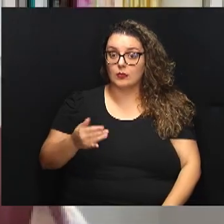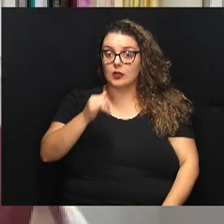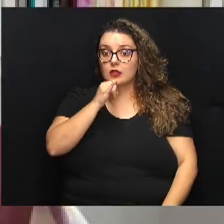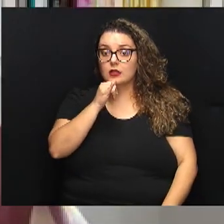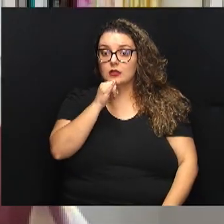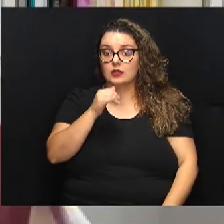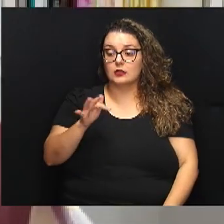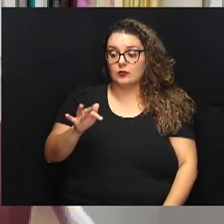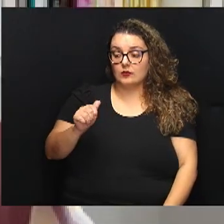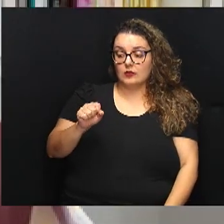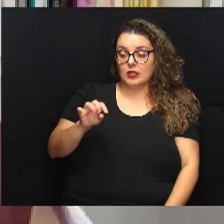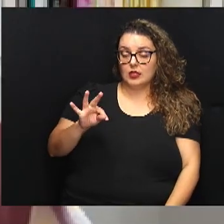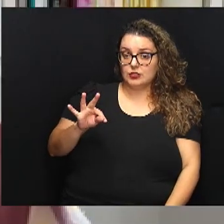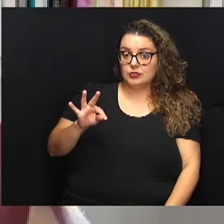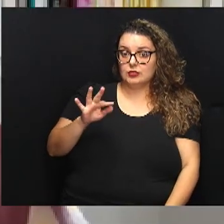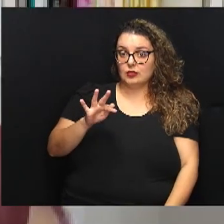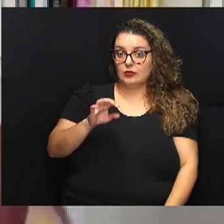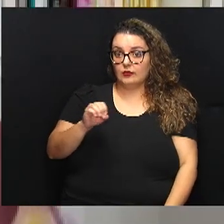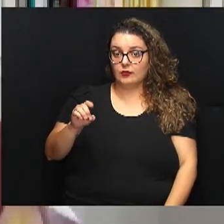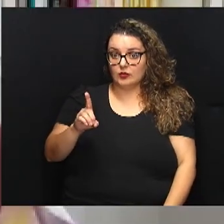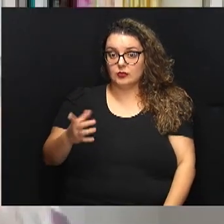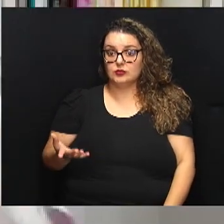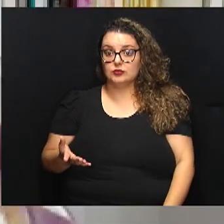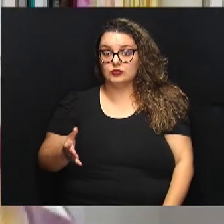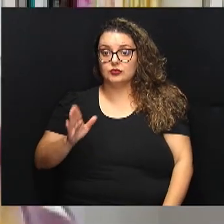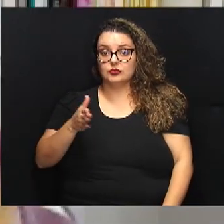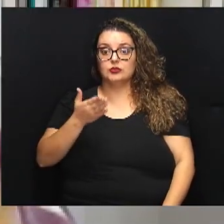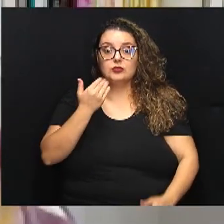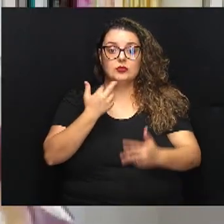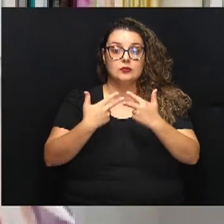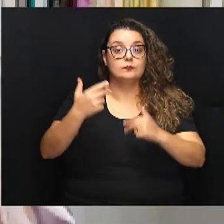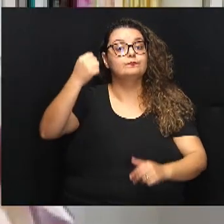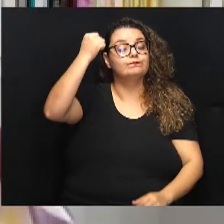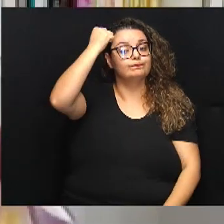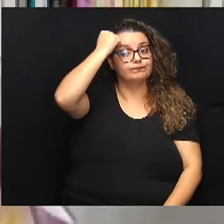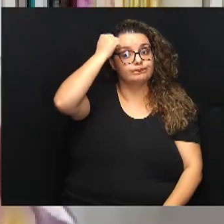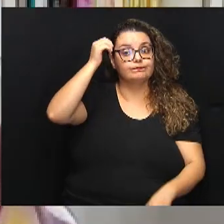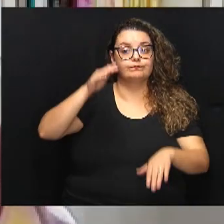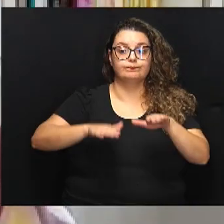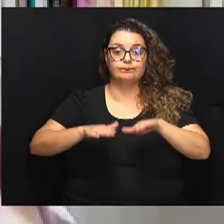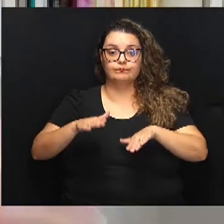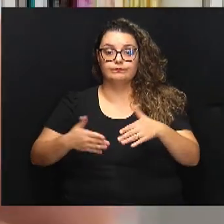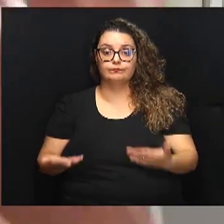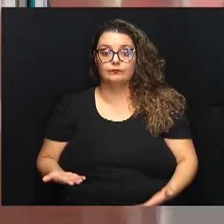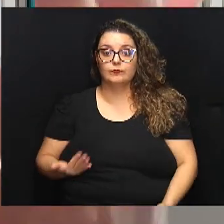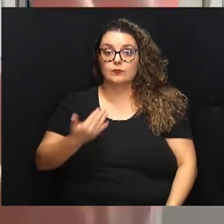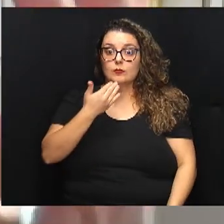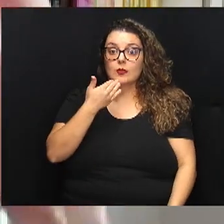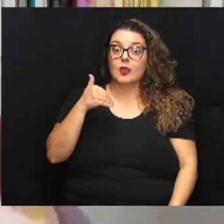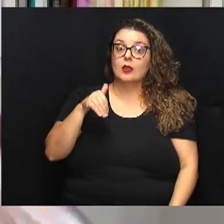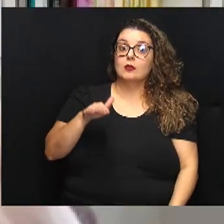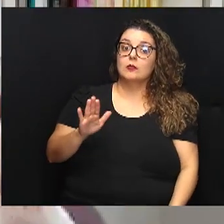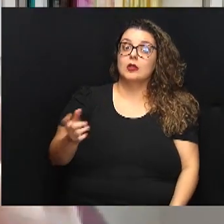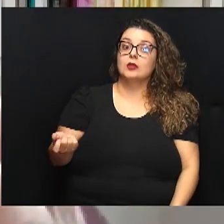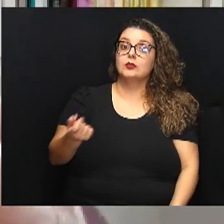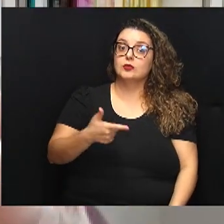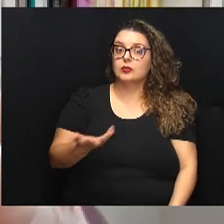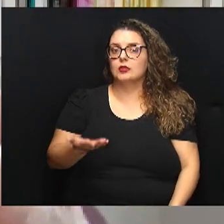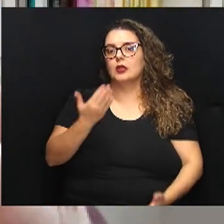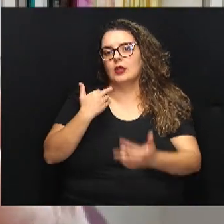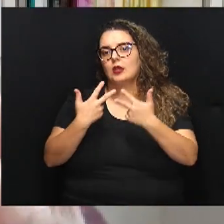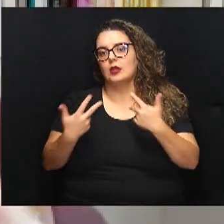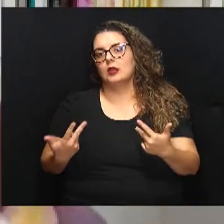fast food, elas já vão comer com culpa e muitas vezes vão pedir mais do que comeriam